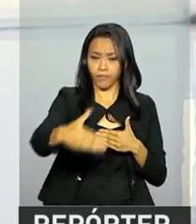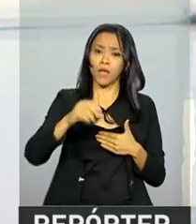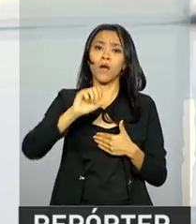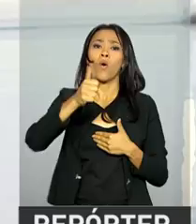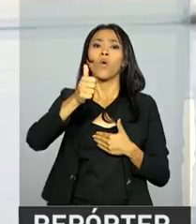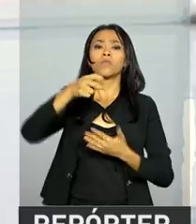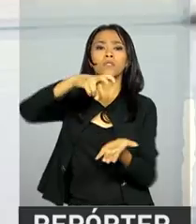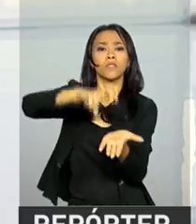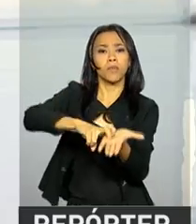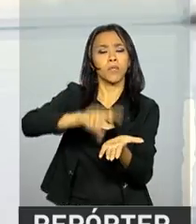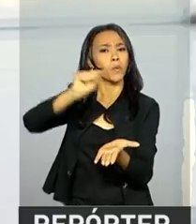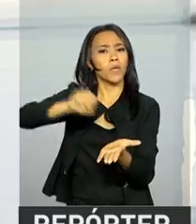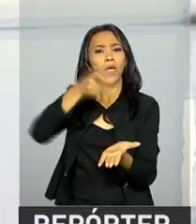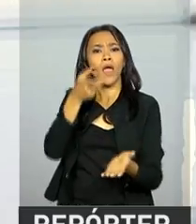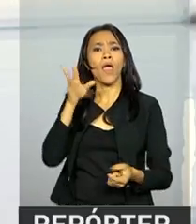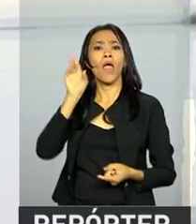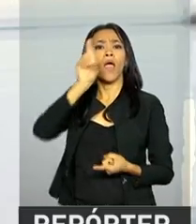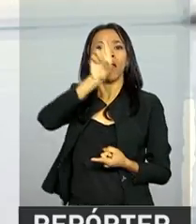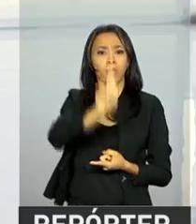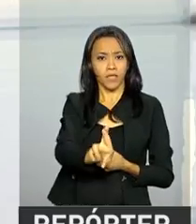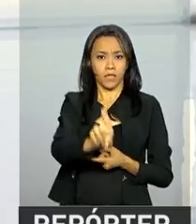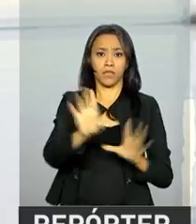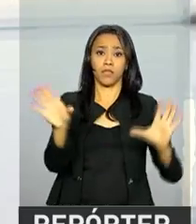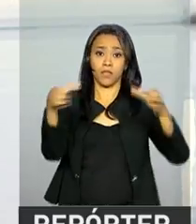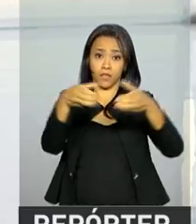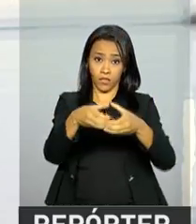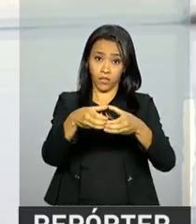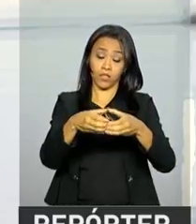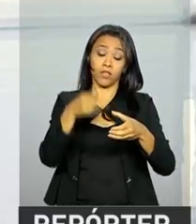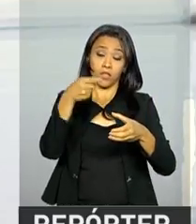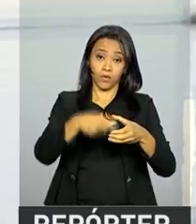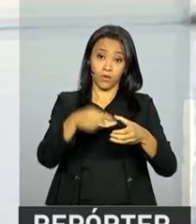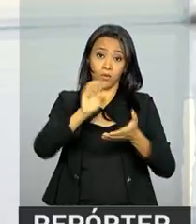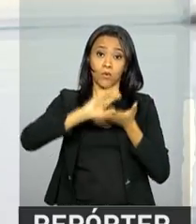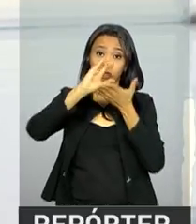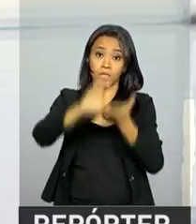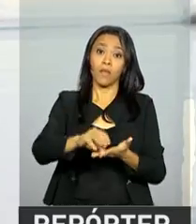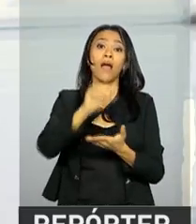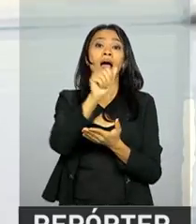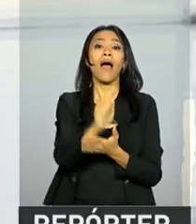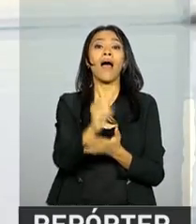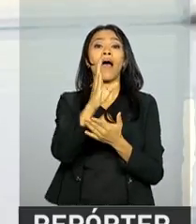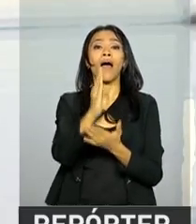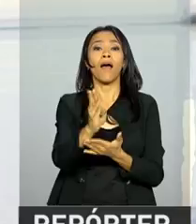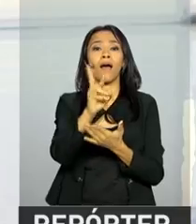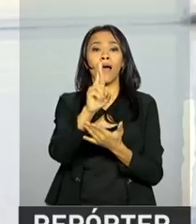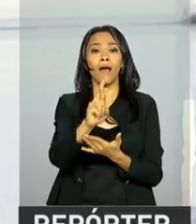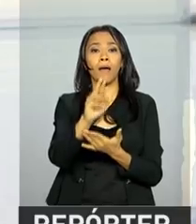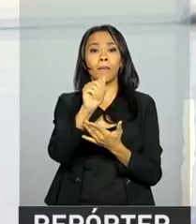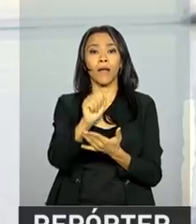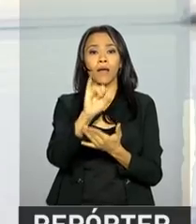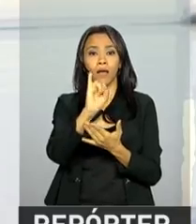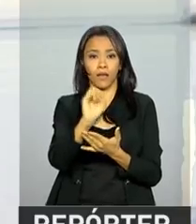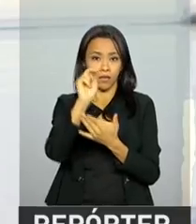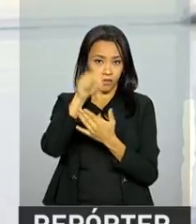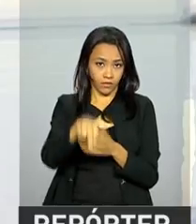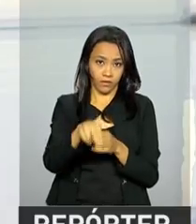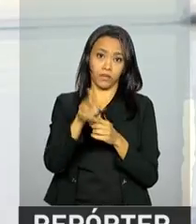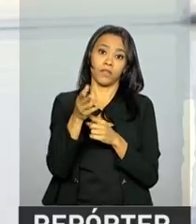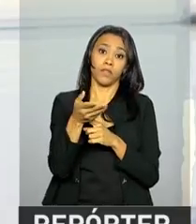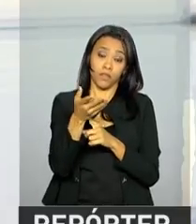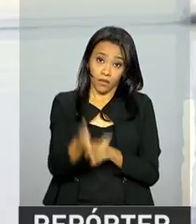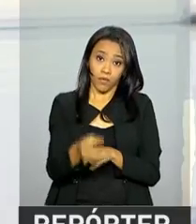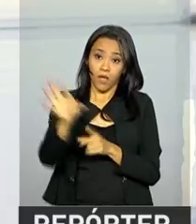horas da manhã com representantes do Conselho da abrain a Associação Brasileira de incorporadoras imobiliárias ele recebe